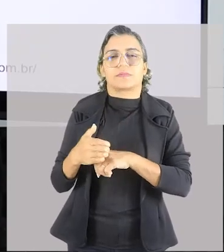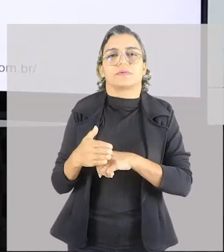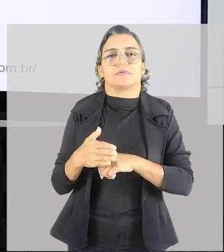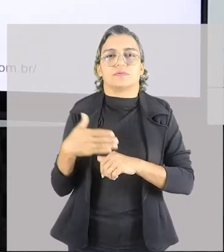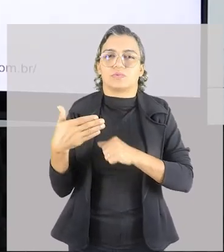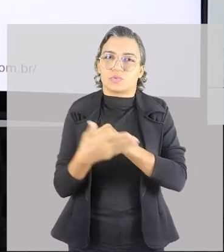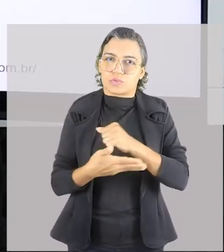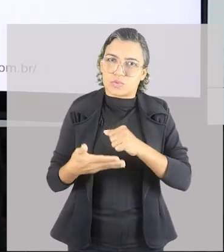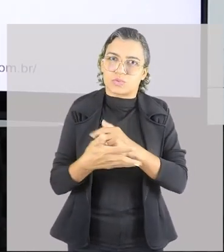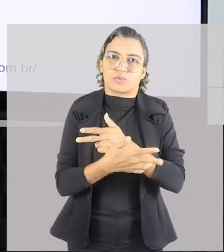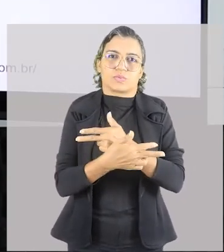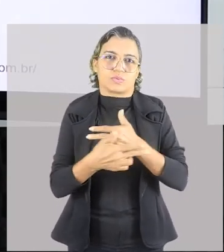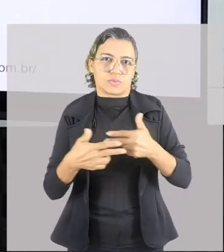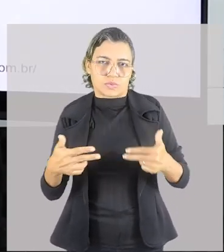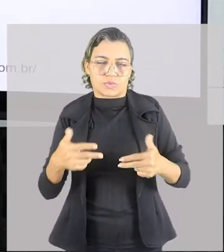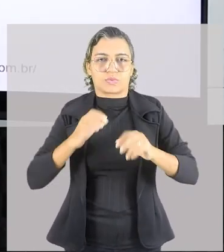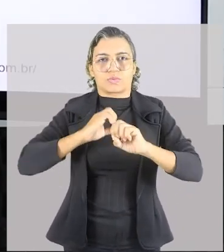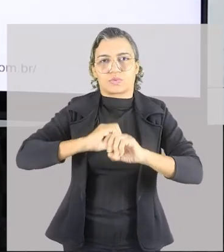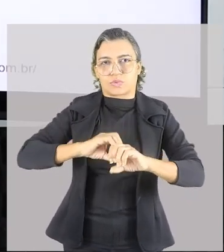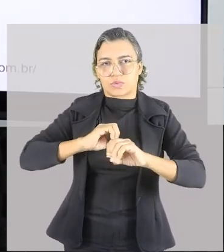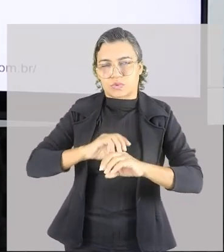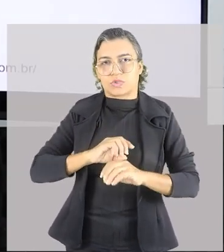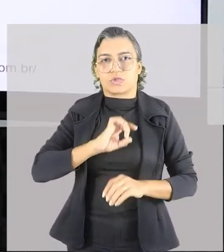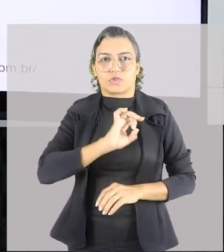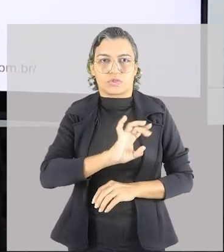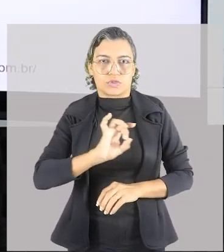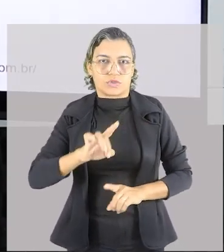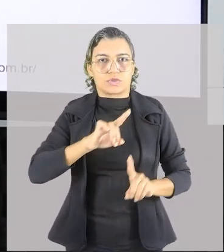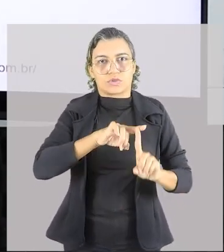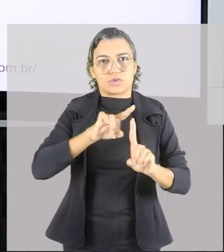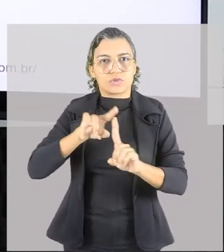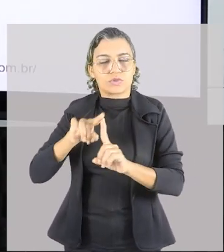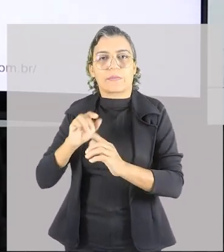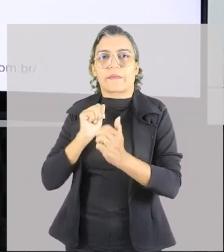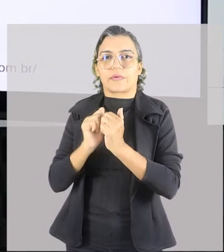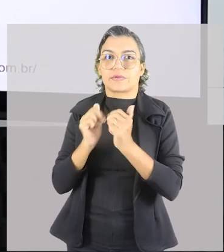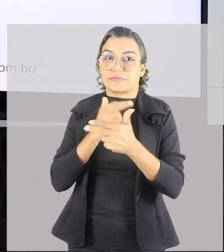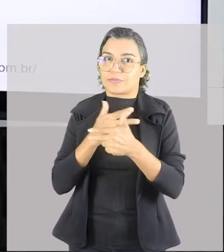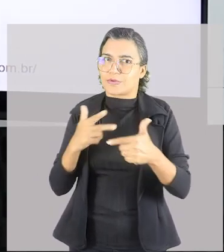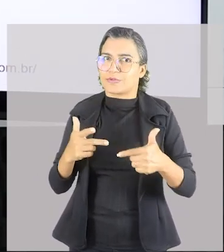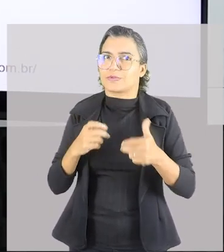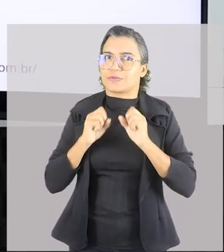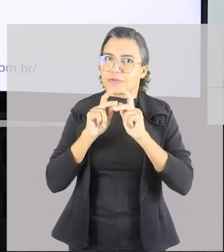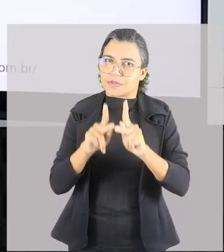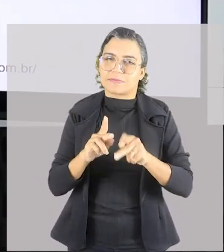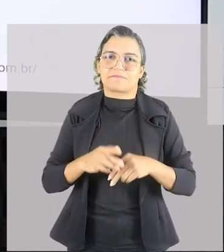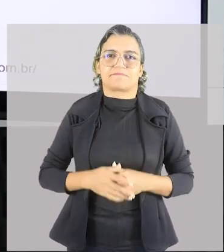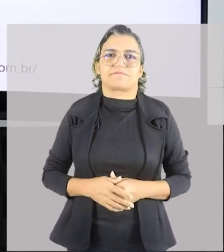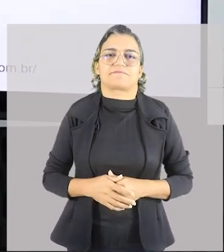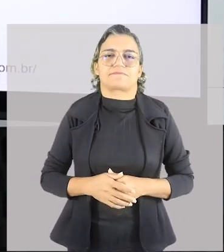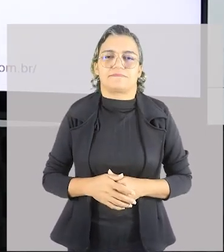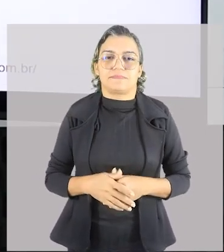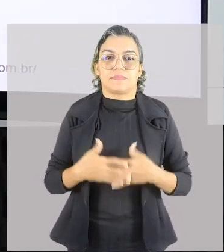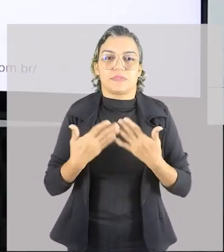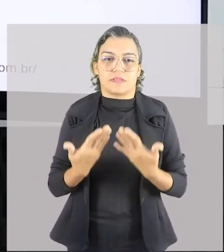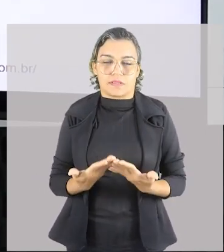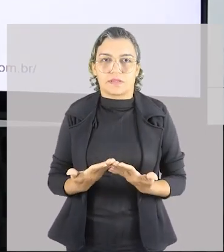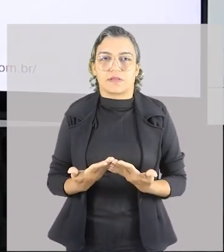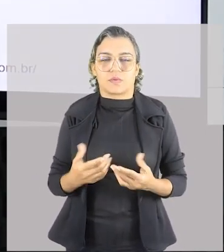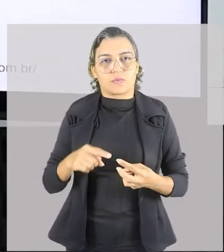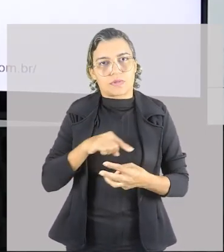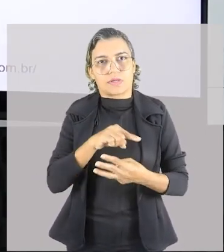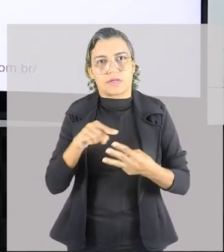fundamentos, tá, de determinados esportes. Beleza? Então, essas foram as